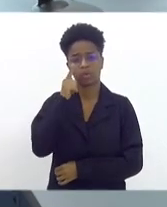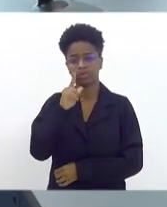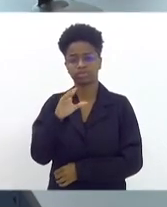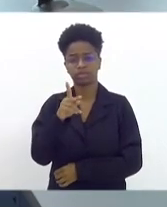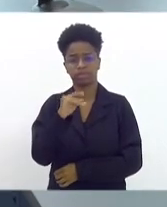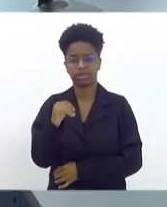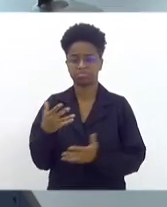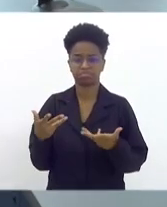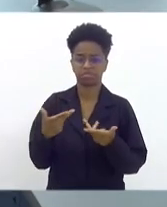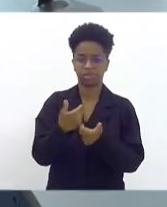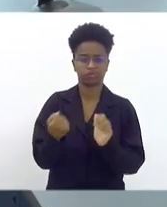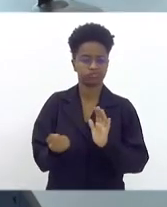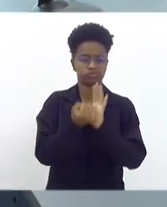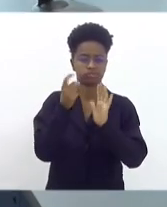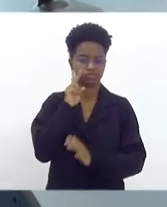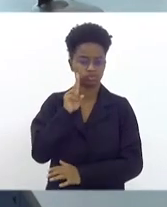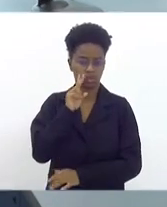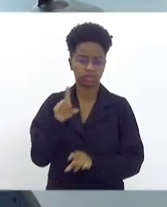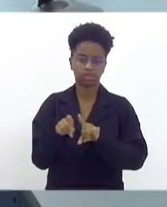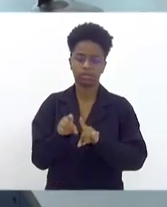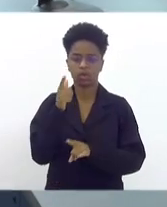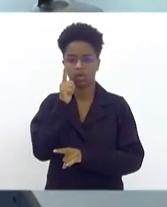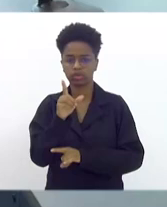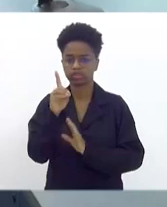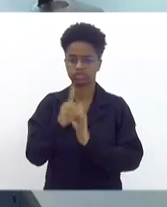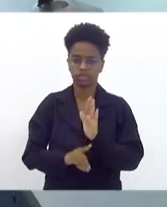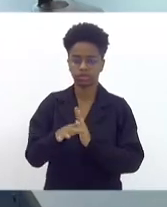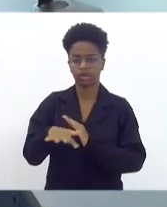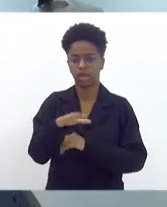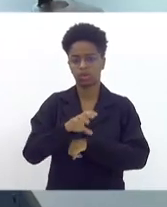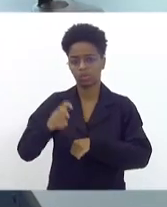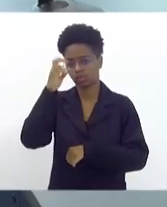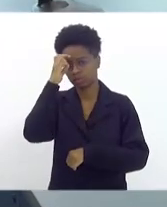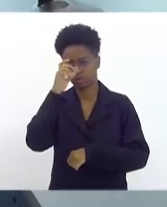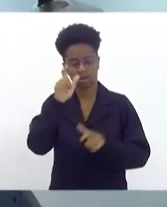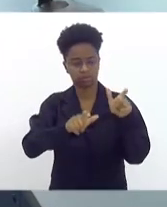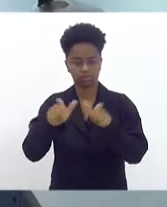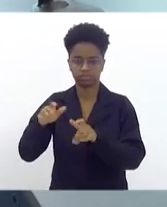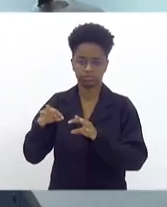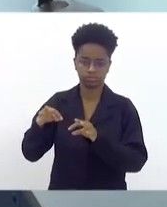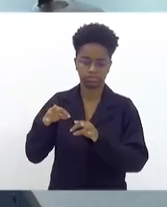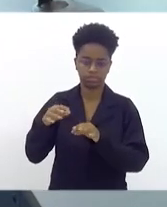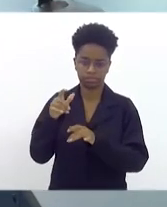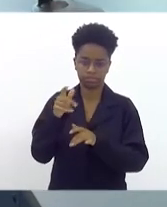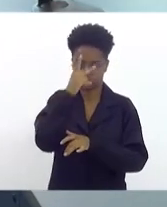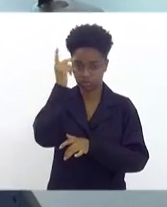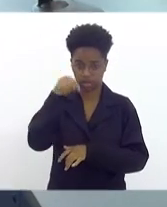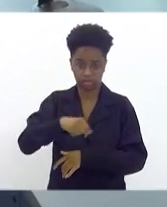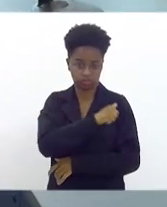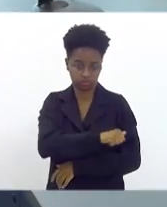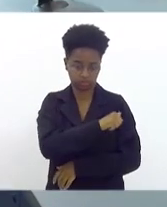CPI profícua histórica que garanta o direito do setor cultural, de muita gente no estado do Rio de Janeiro e